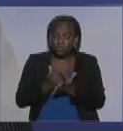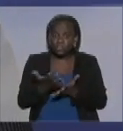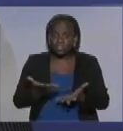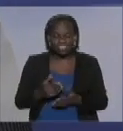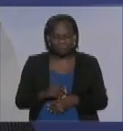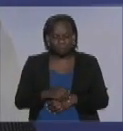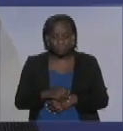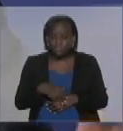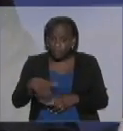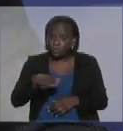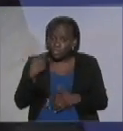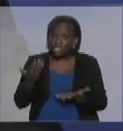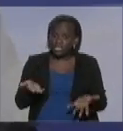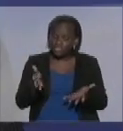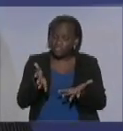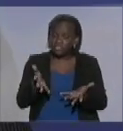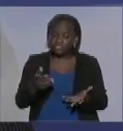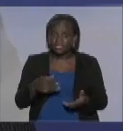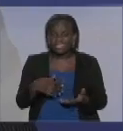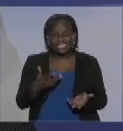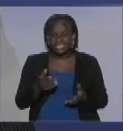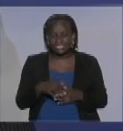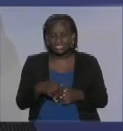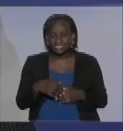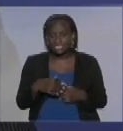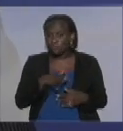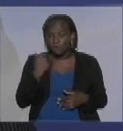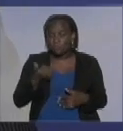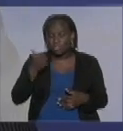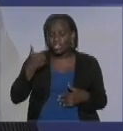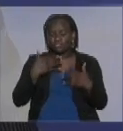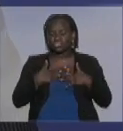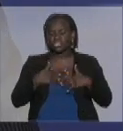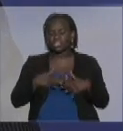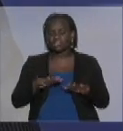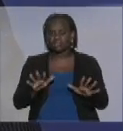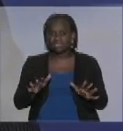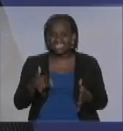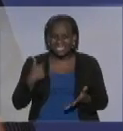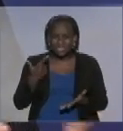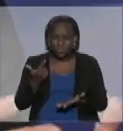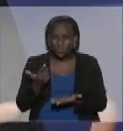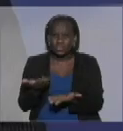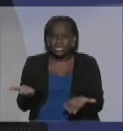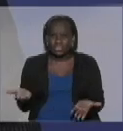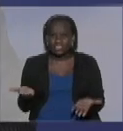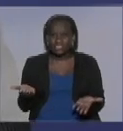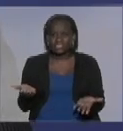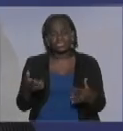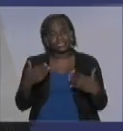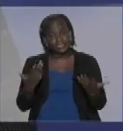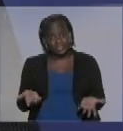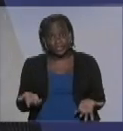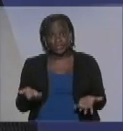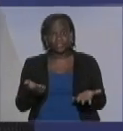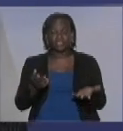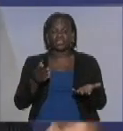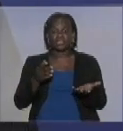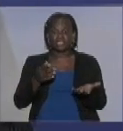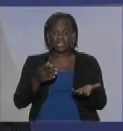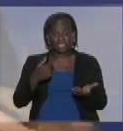a sua vida? Não. Você vai morrer assim se você continuar nisso. Não, tio, se eu morrer eu descanso. aos 12 anos de idade.